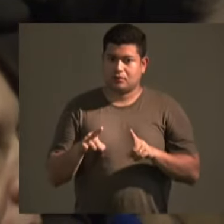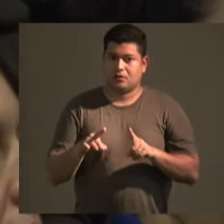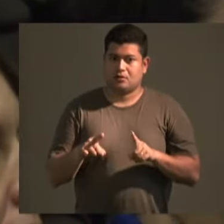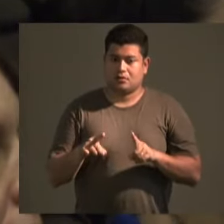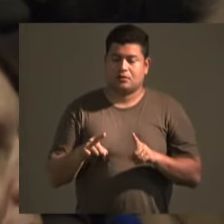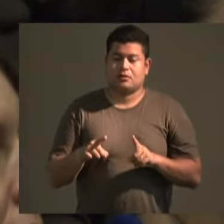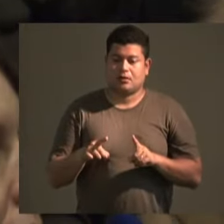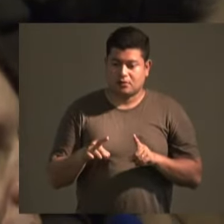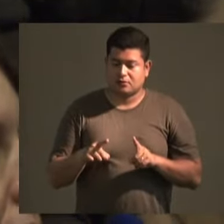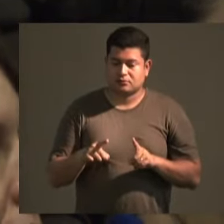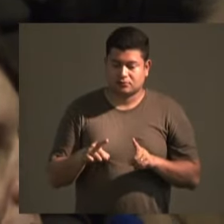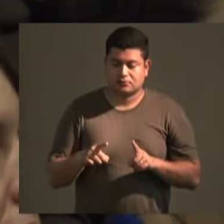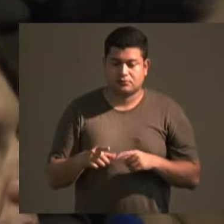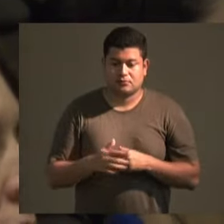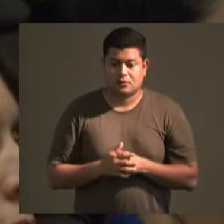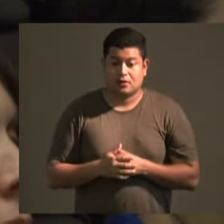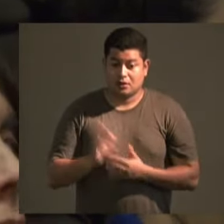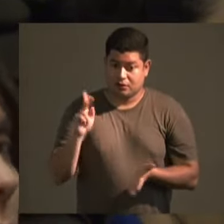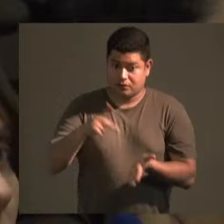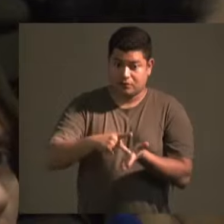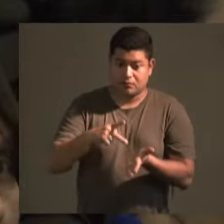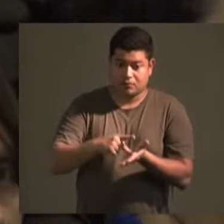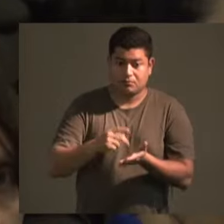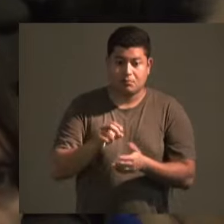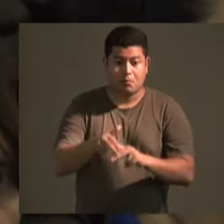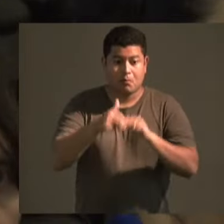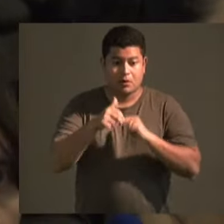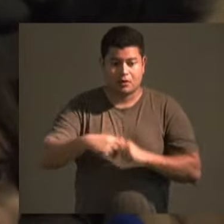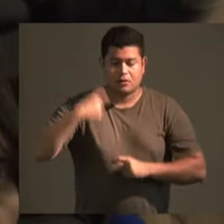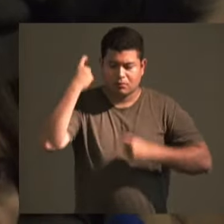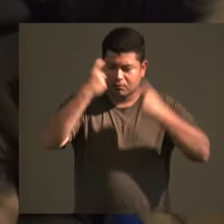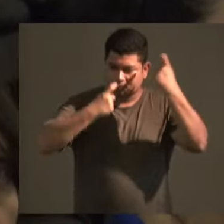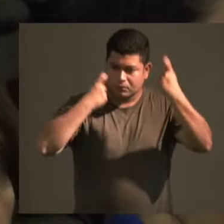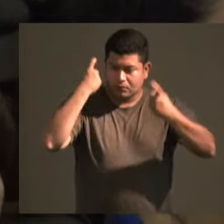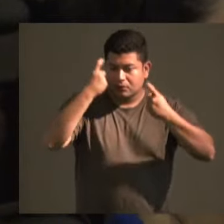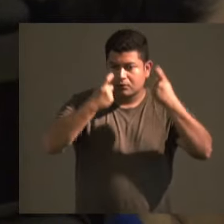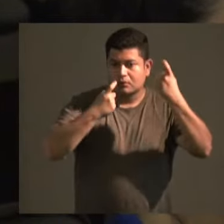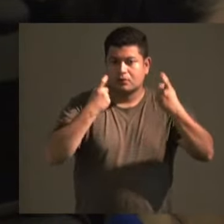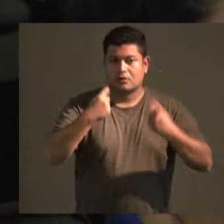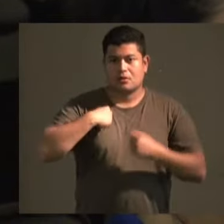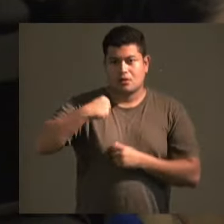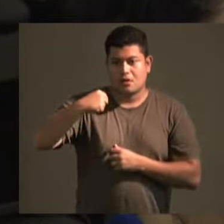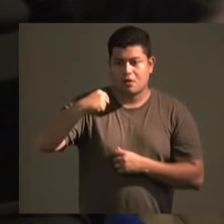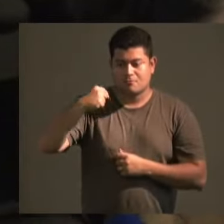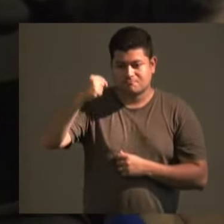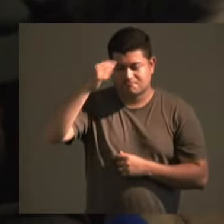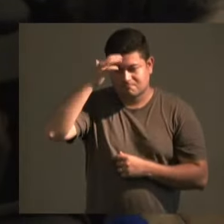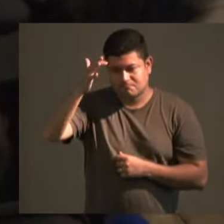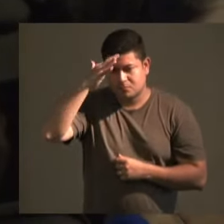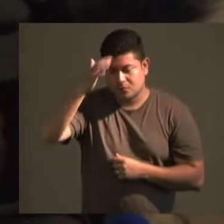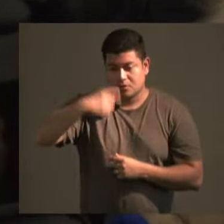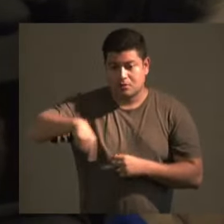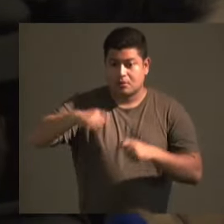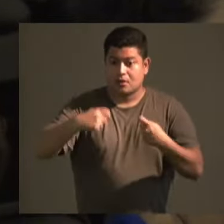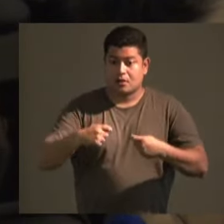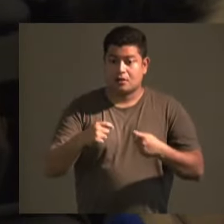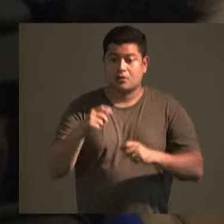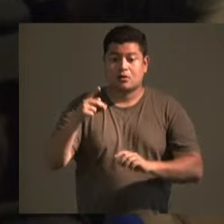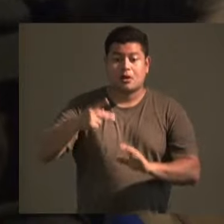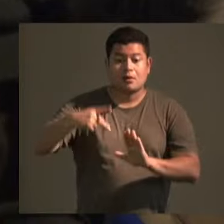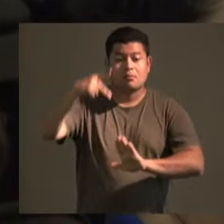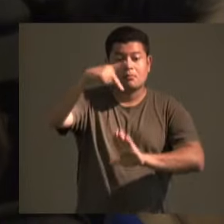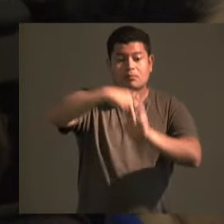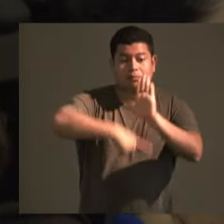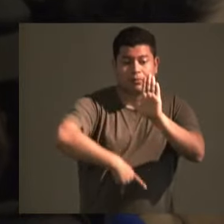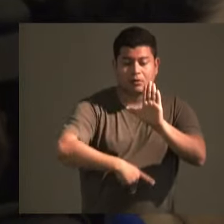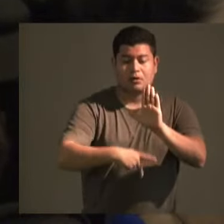capacitista aqui, não. Mas é por isso que eu fico muito preocupado. Tá? Então, eu penso que nós temos que pensar em projetos de educação